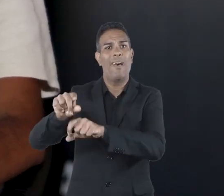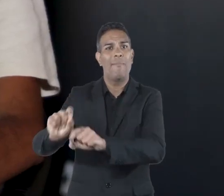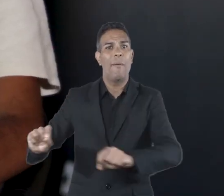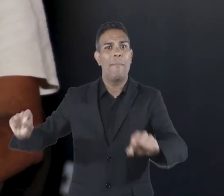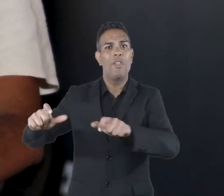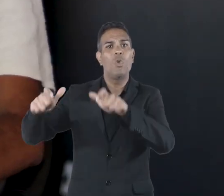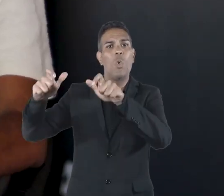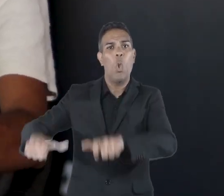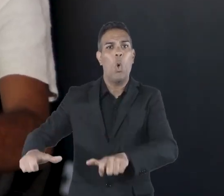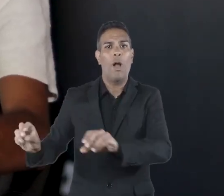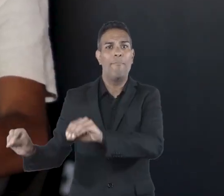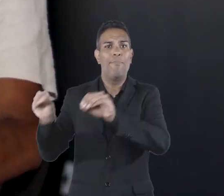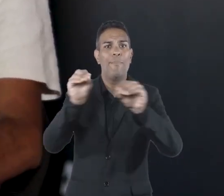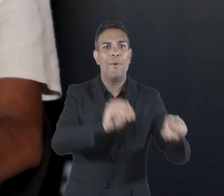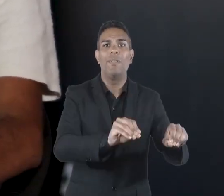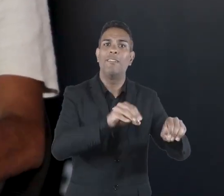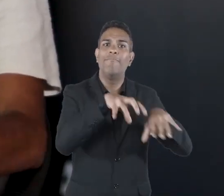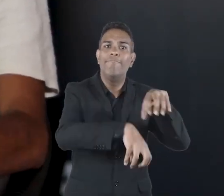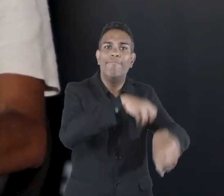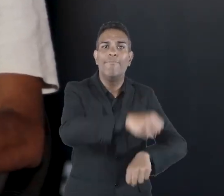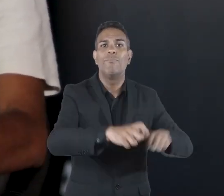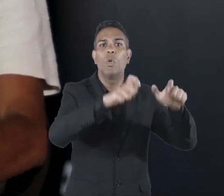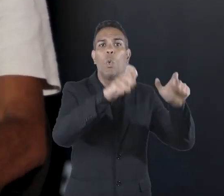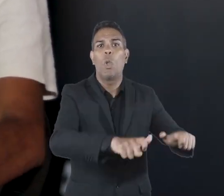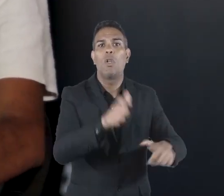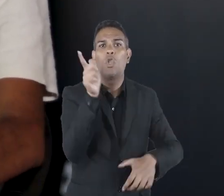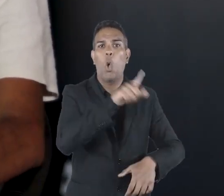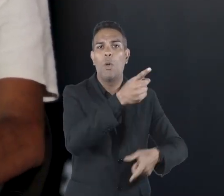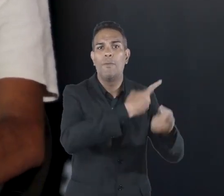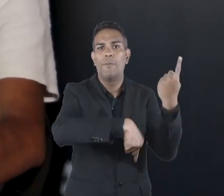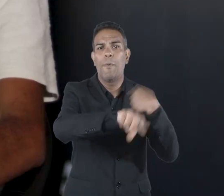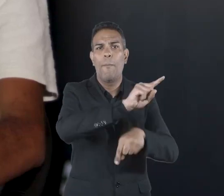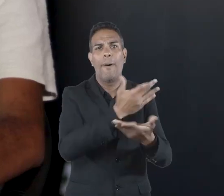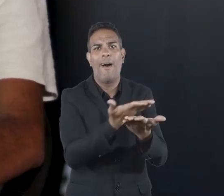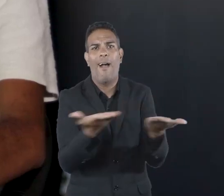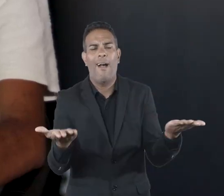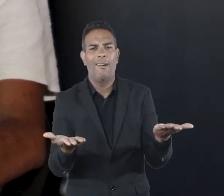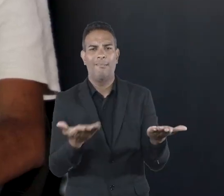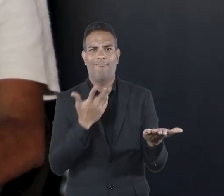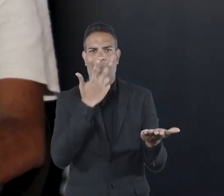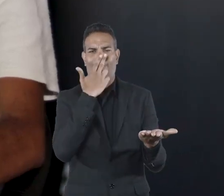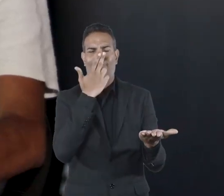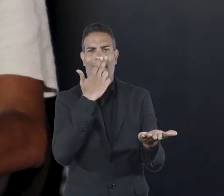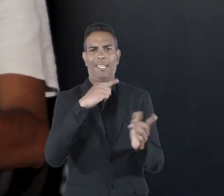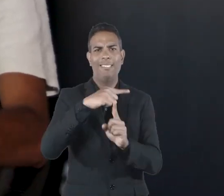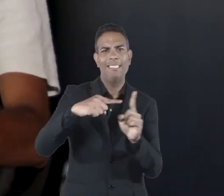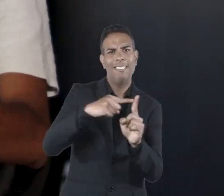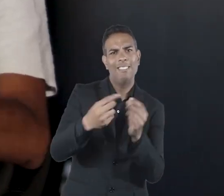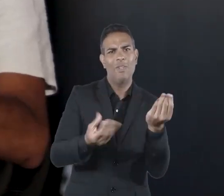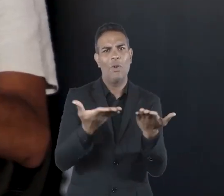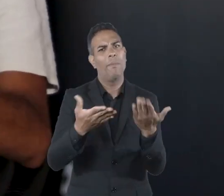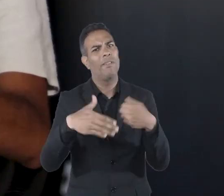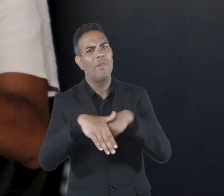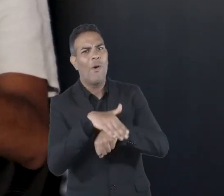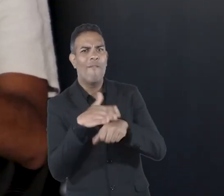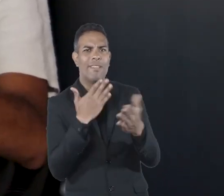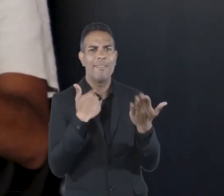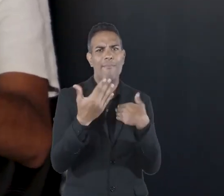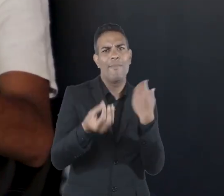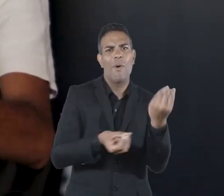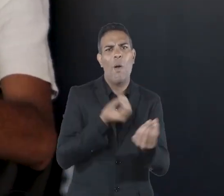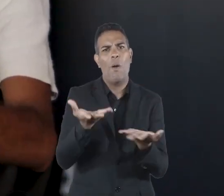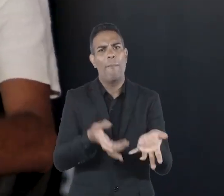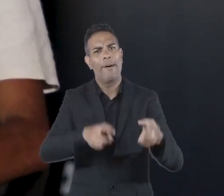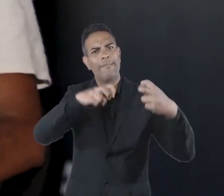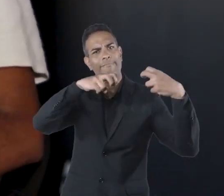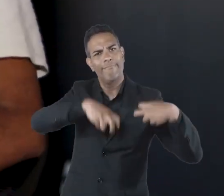dois perdemos amigos, nós dois perdemos o nosso território e tinha que sair para buscar um outro lugar. Então, as diferenças são... você